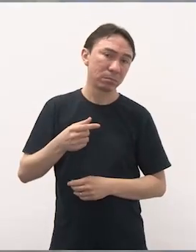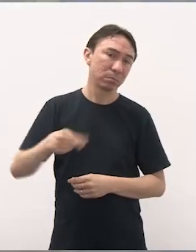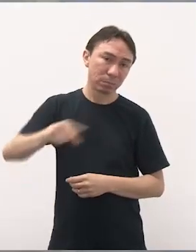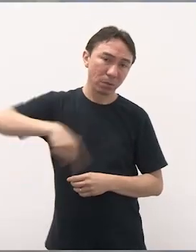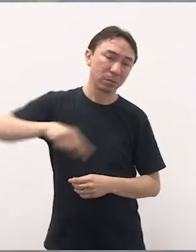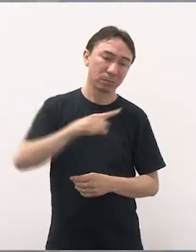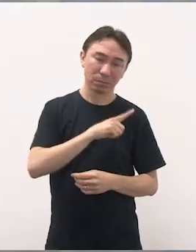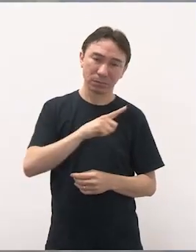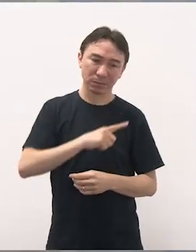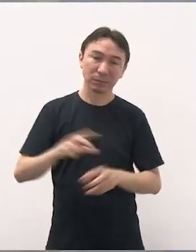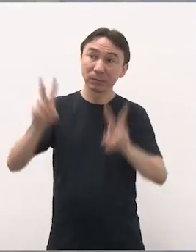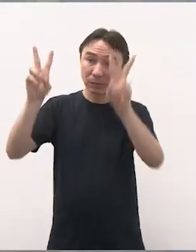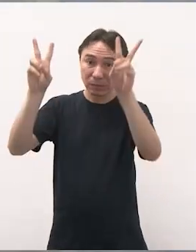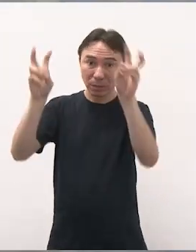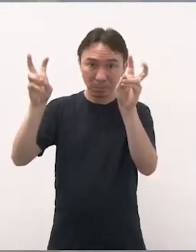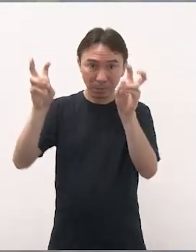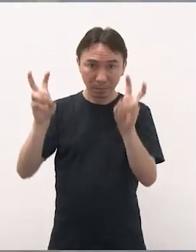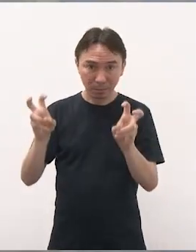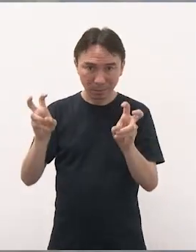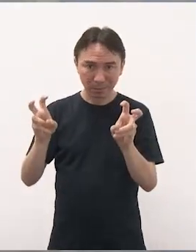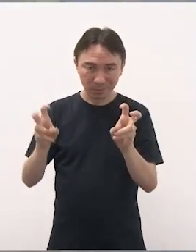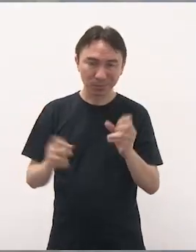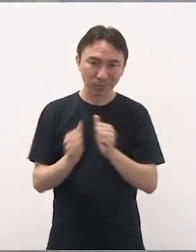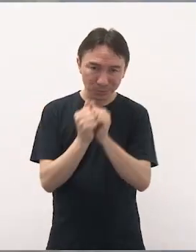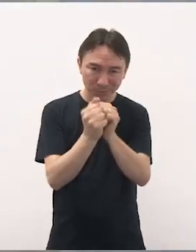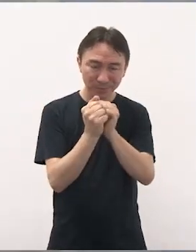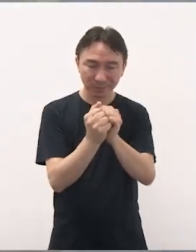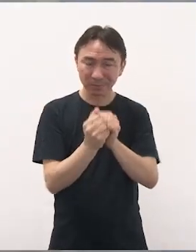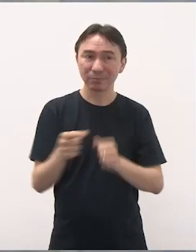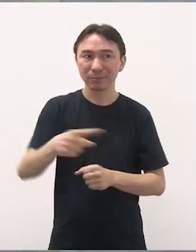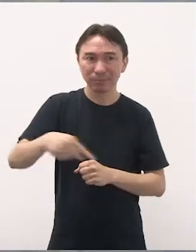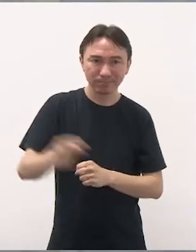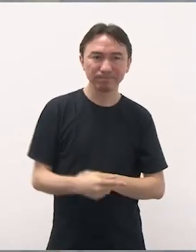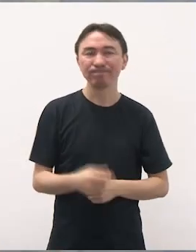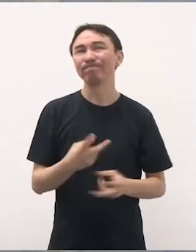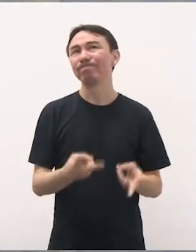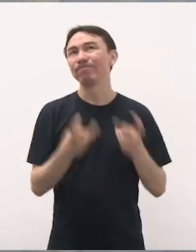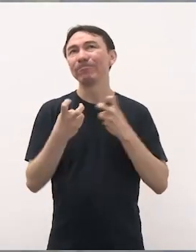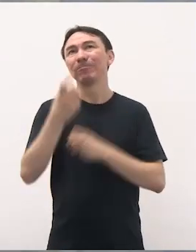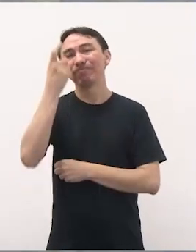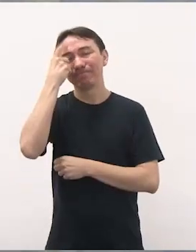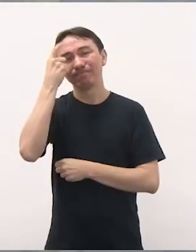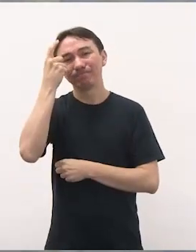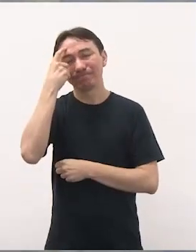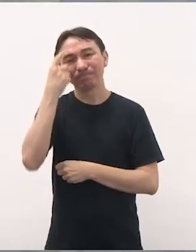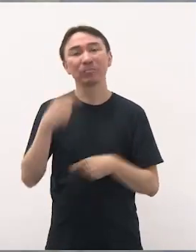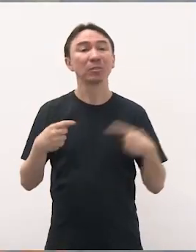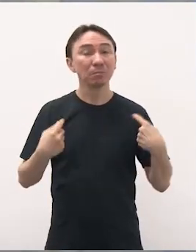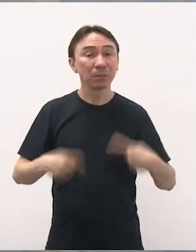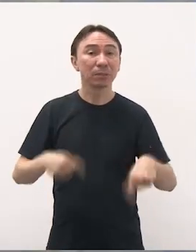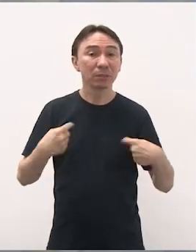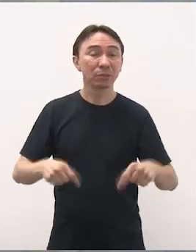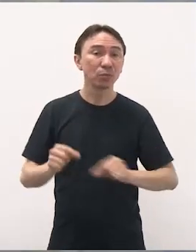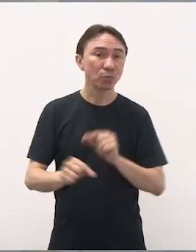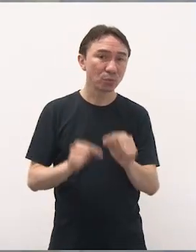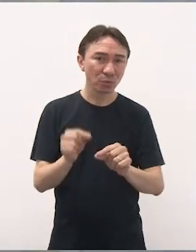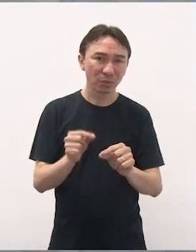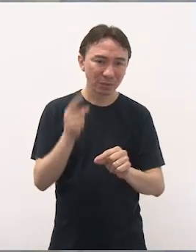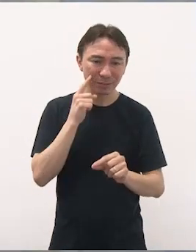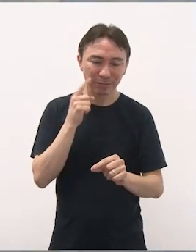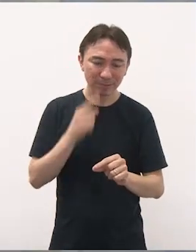vocês, a gente sentiu que tinha que ir além, né, e colaborar de alguma forma na sugestão de